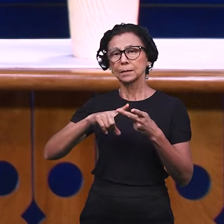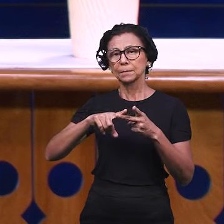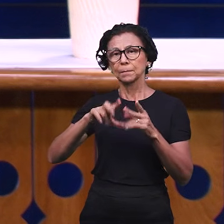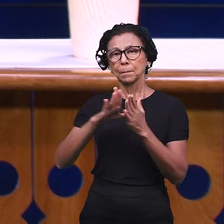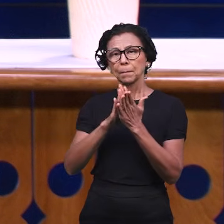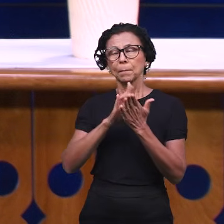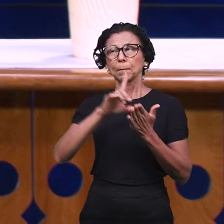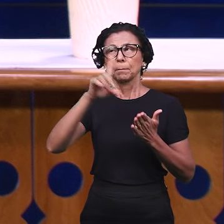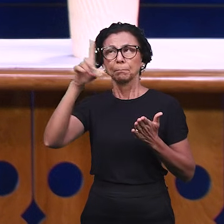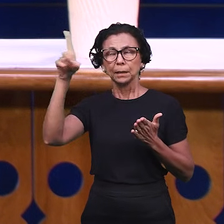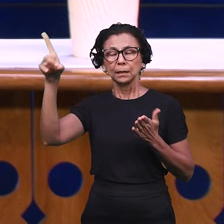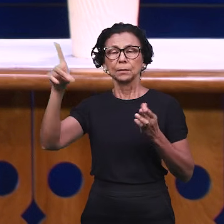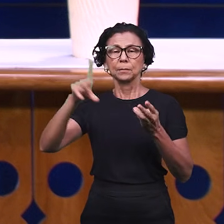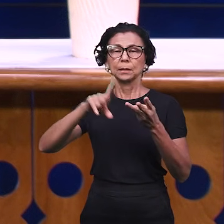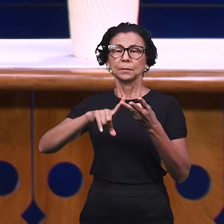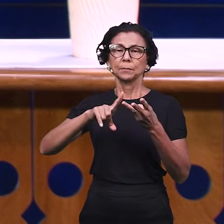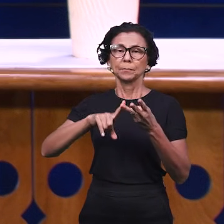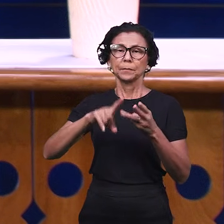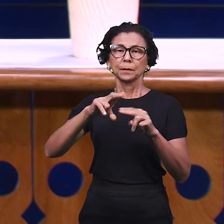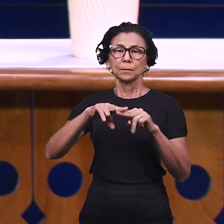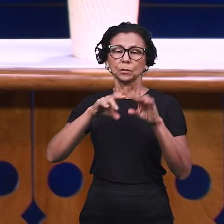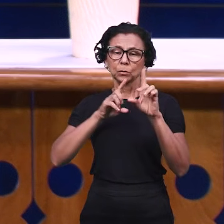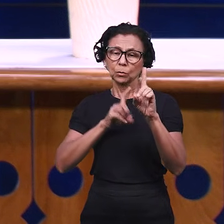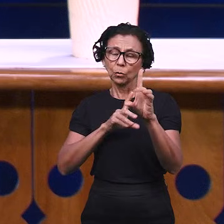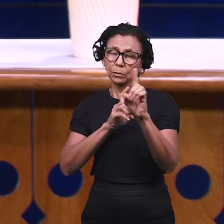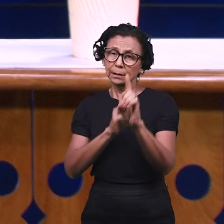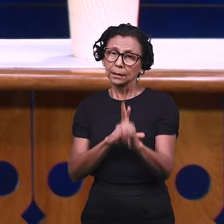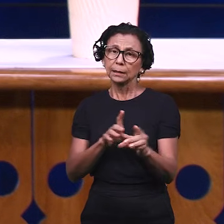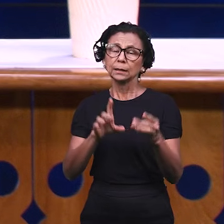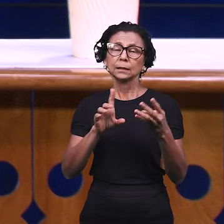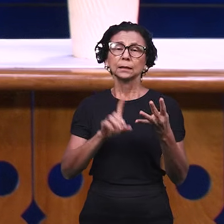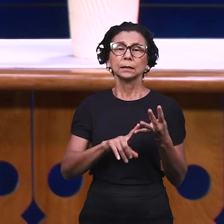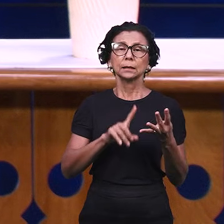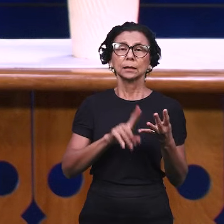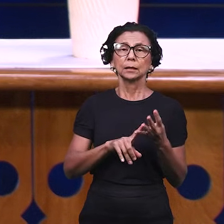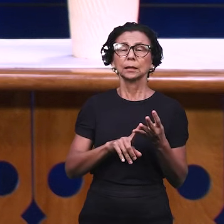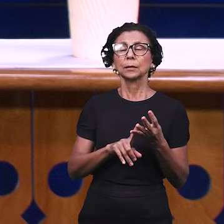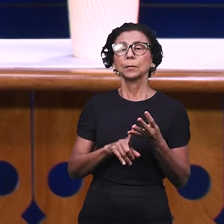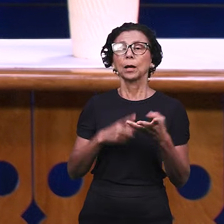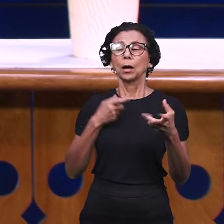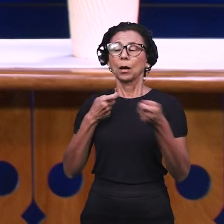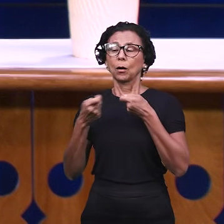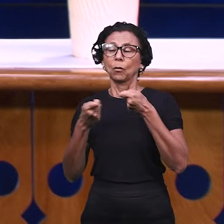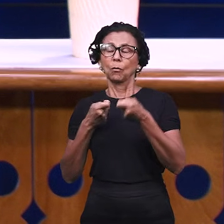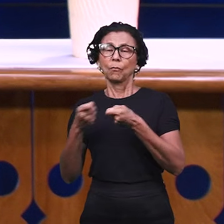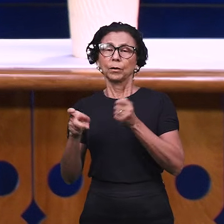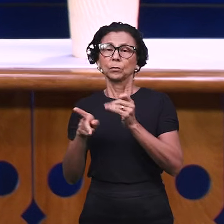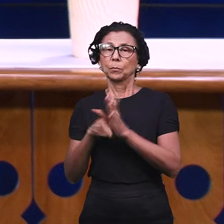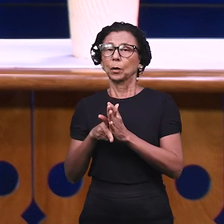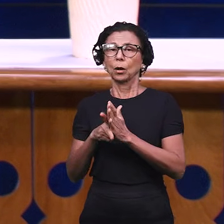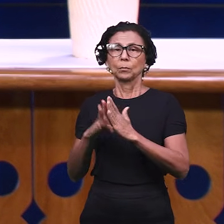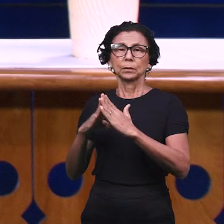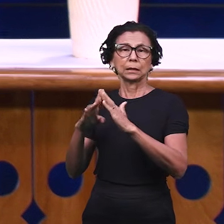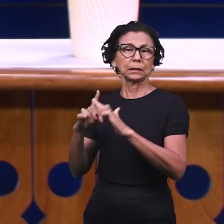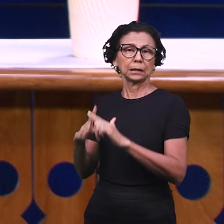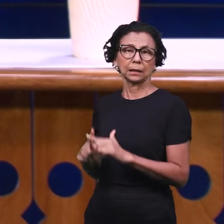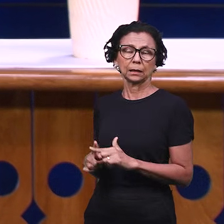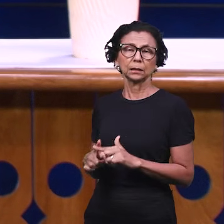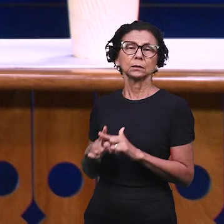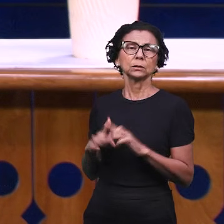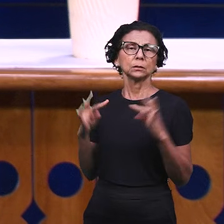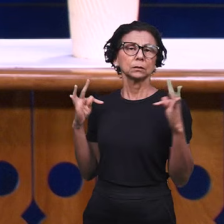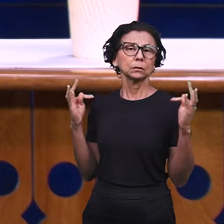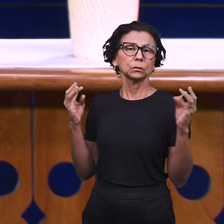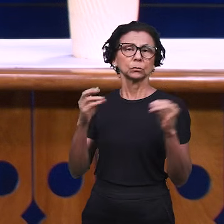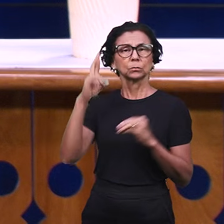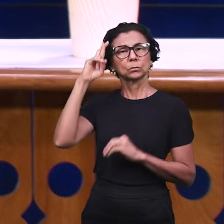através da palavra, através da doutrina, através do governo da igreja, através das orientações, de tudo aquilo que